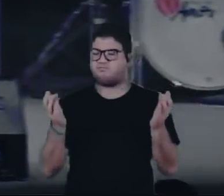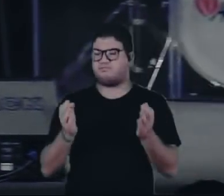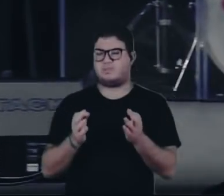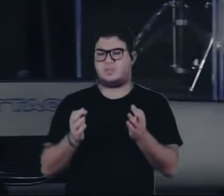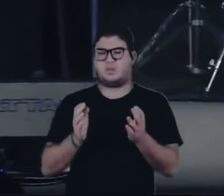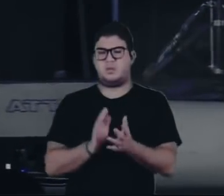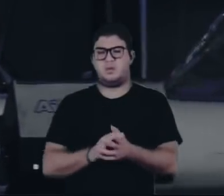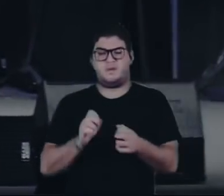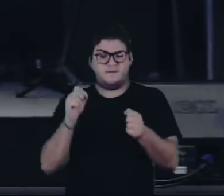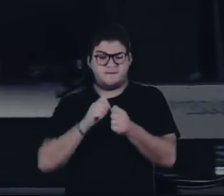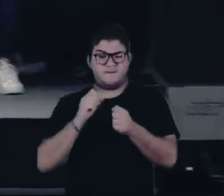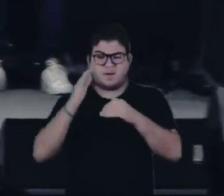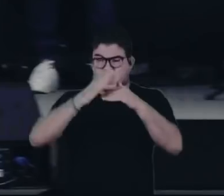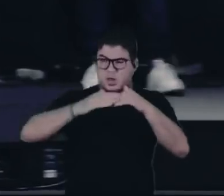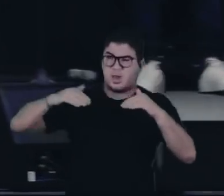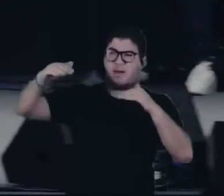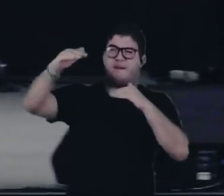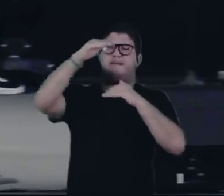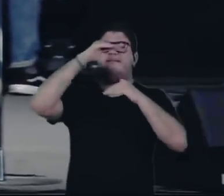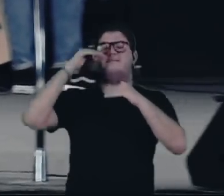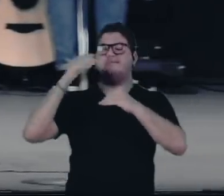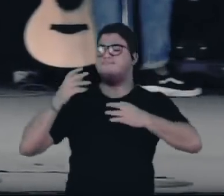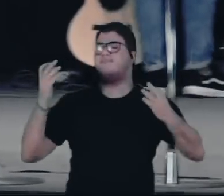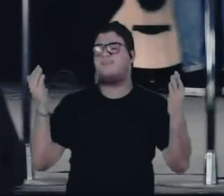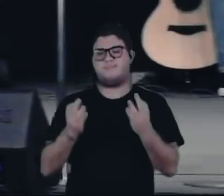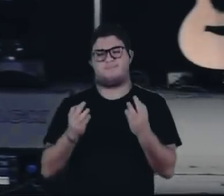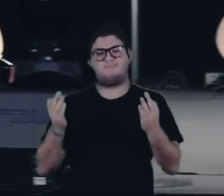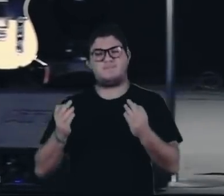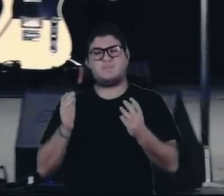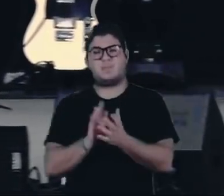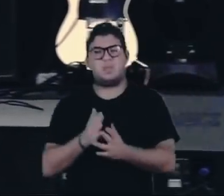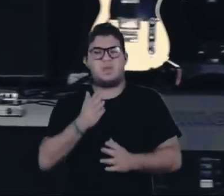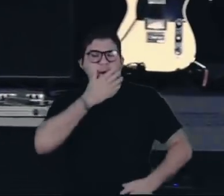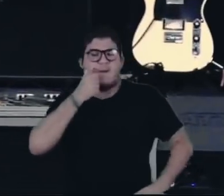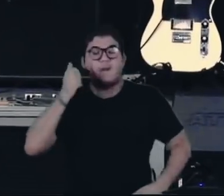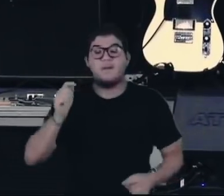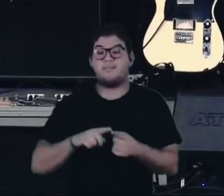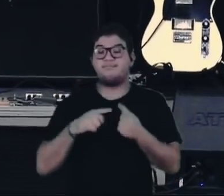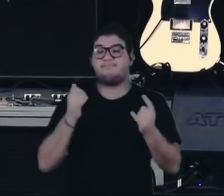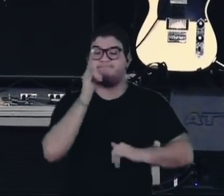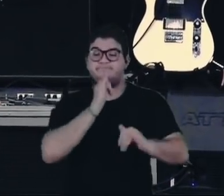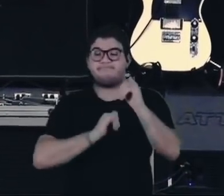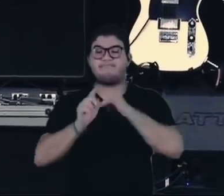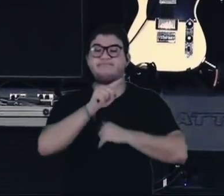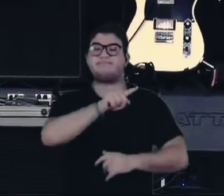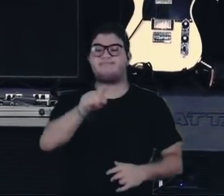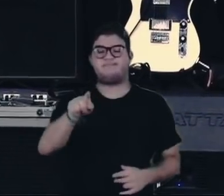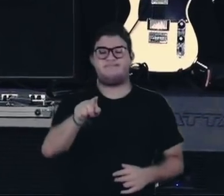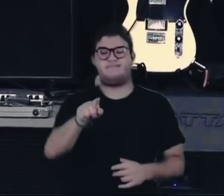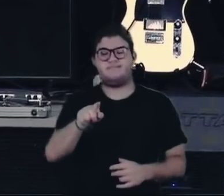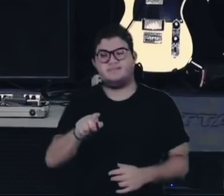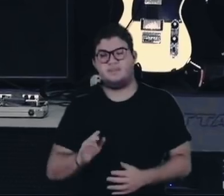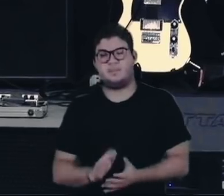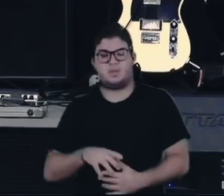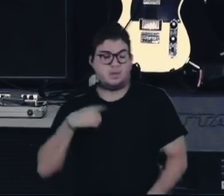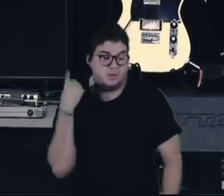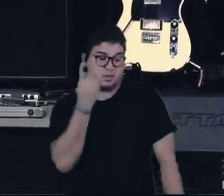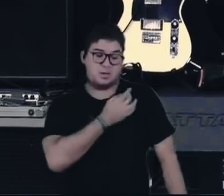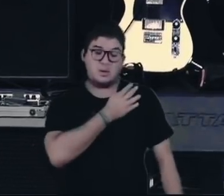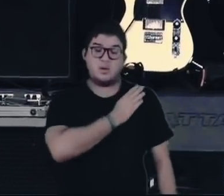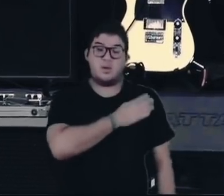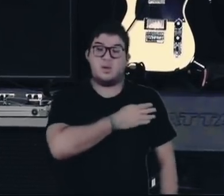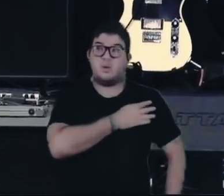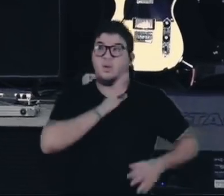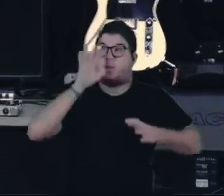vai fazer muito mais coisas. Eu tenho certeza que a estrutura vai melhorar. Mas deixa eu te falar uma coisa: o nosso coração está